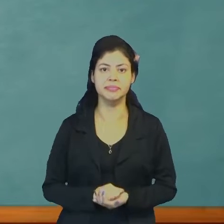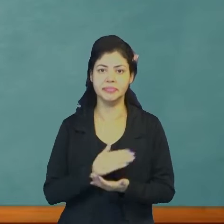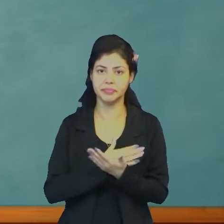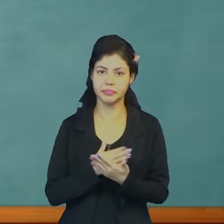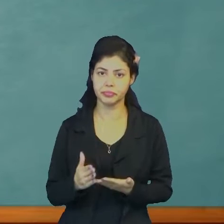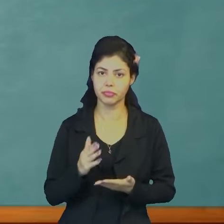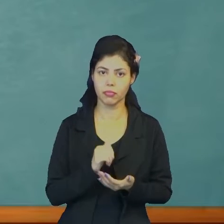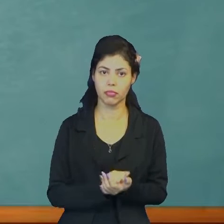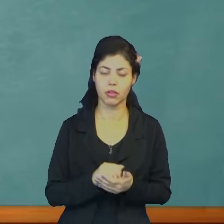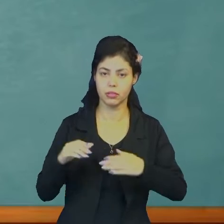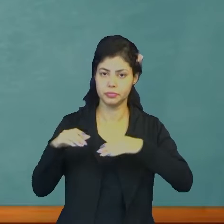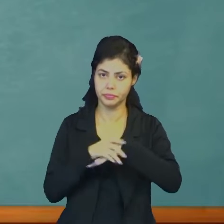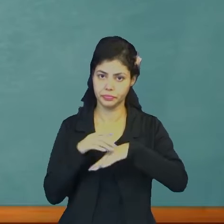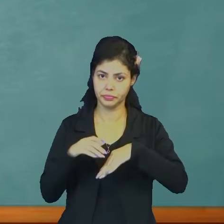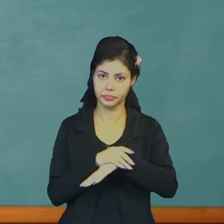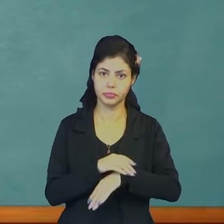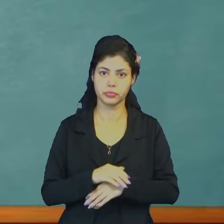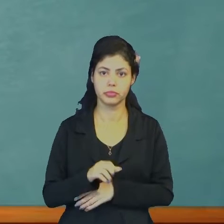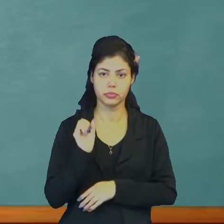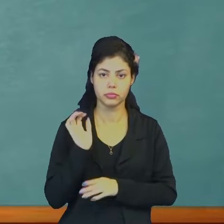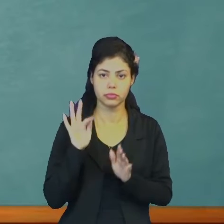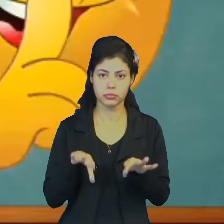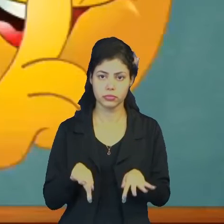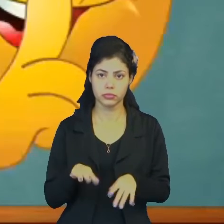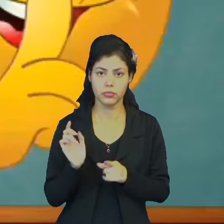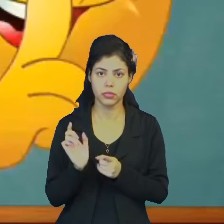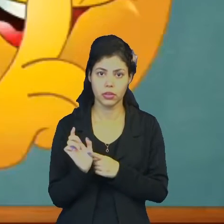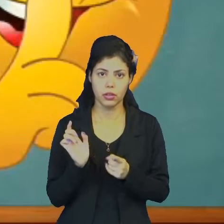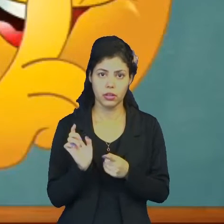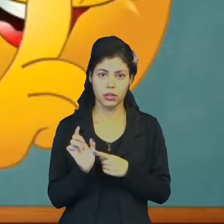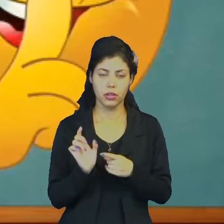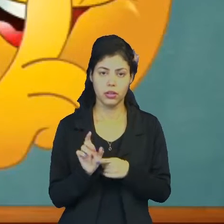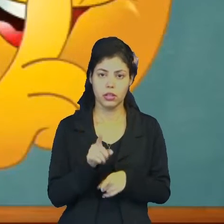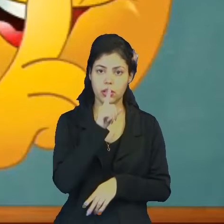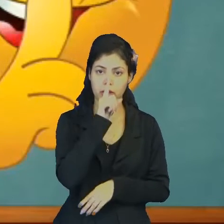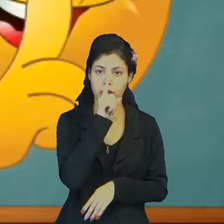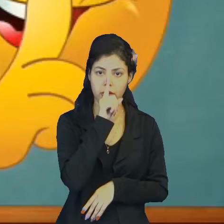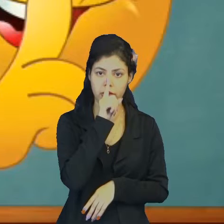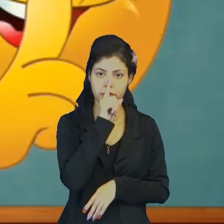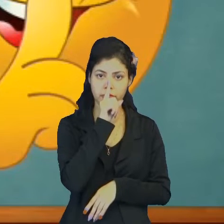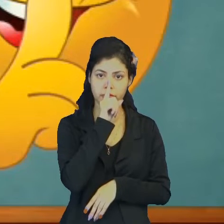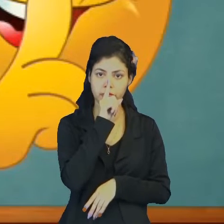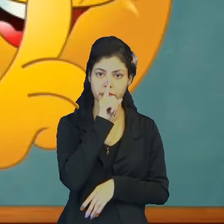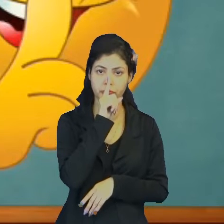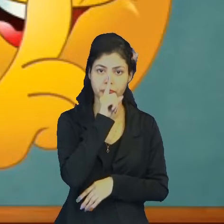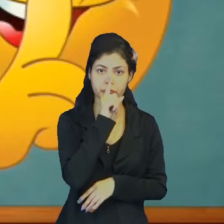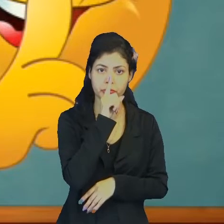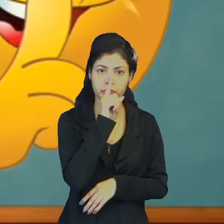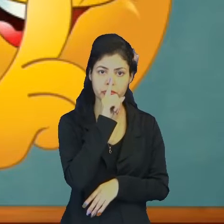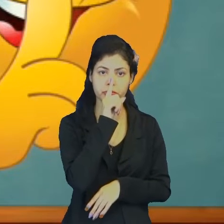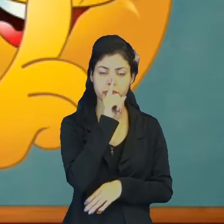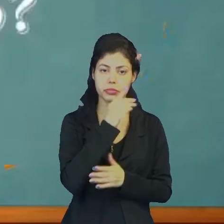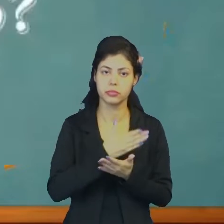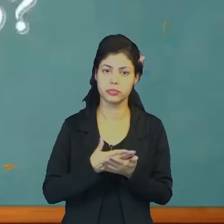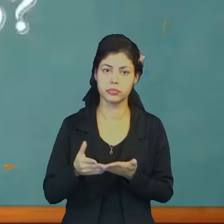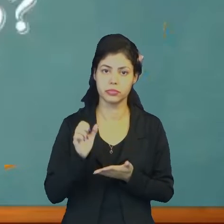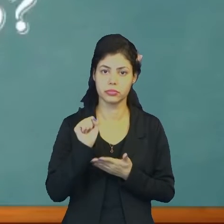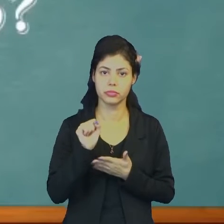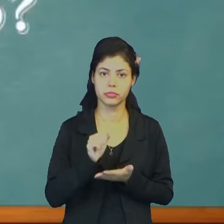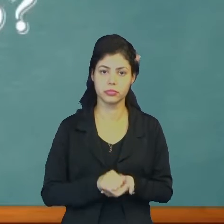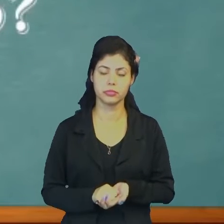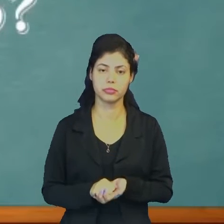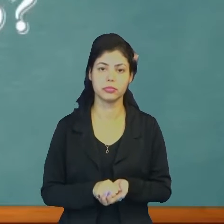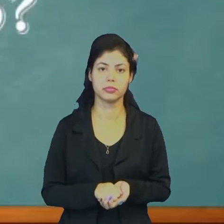palavra. Tênis no final da palavra. Silêncio no início da palavra.